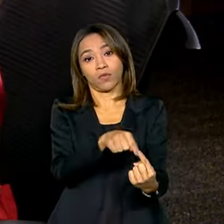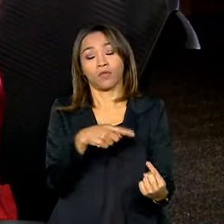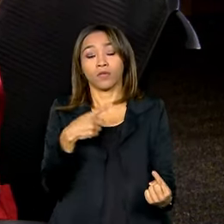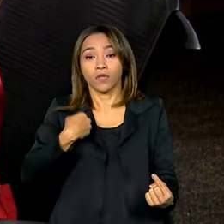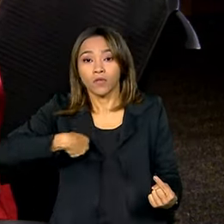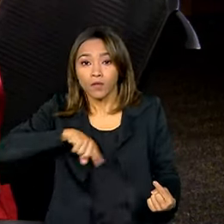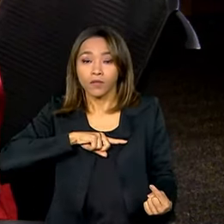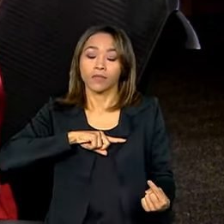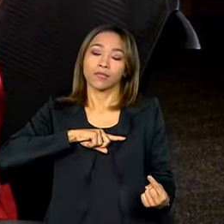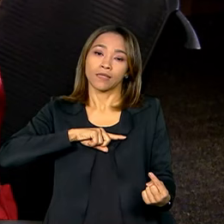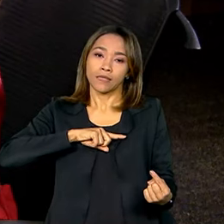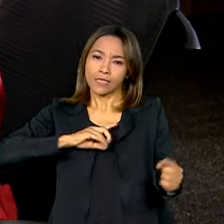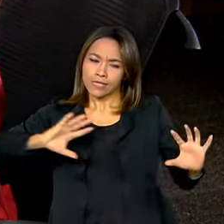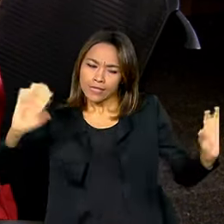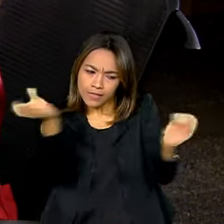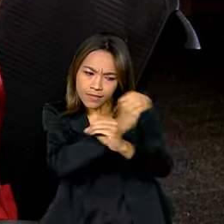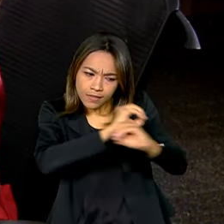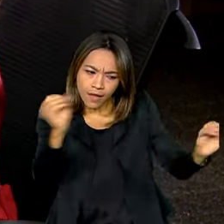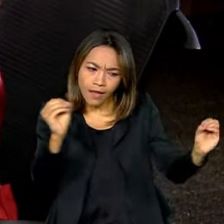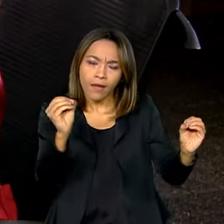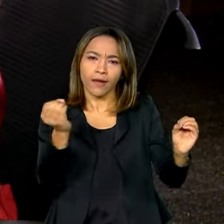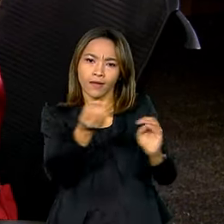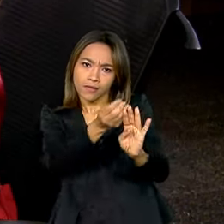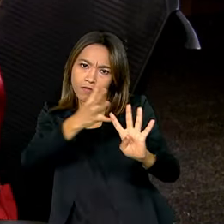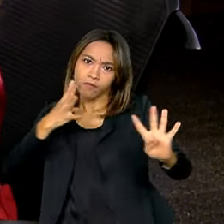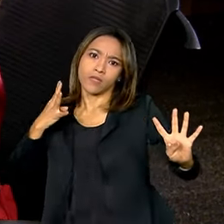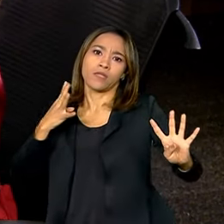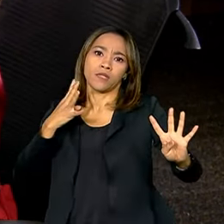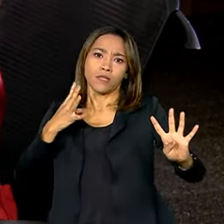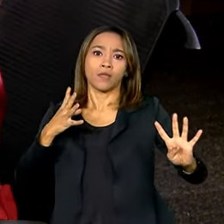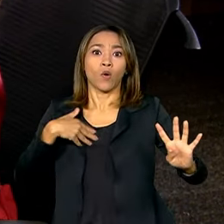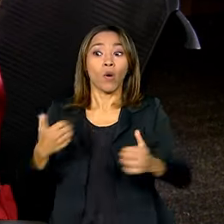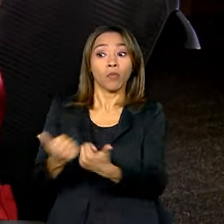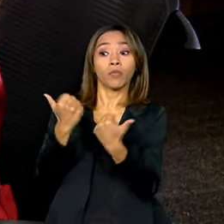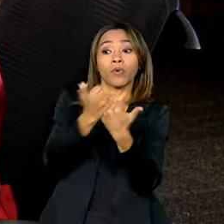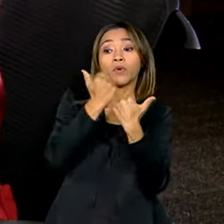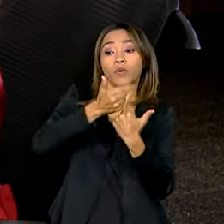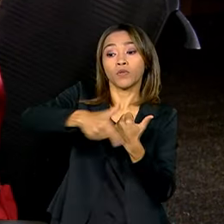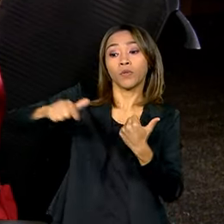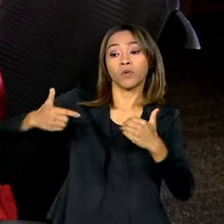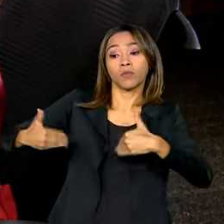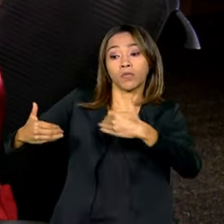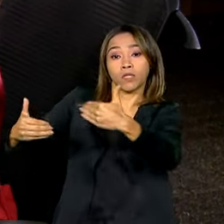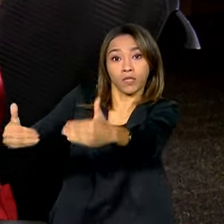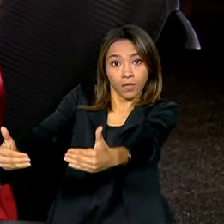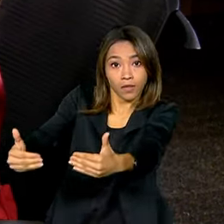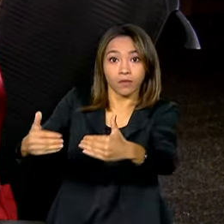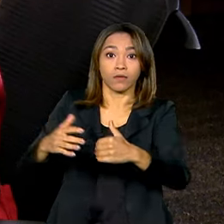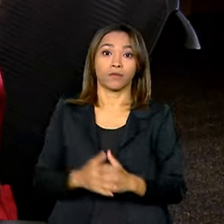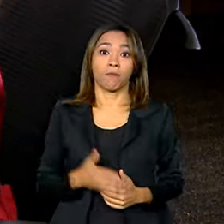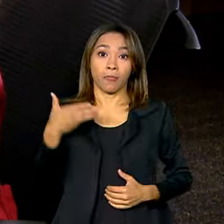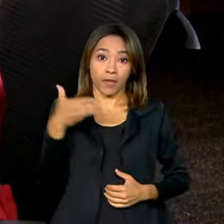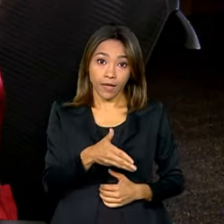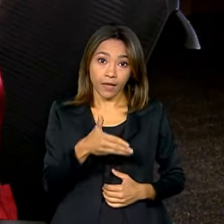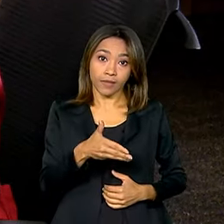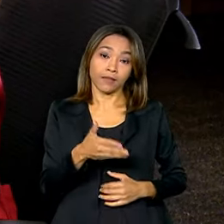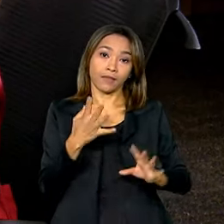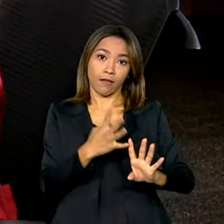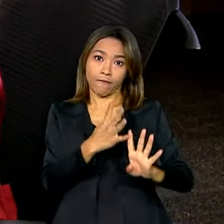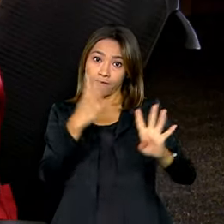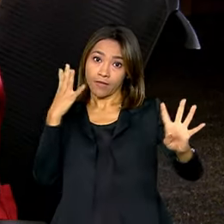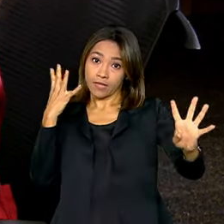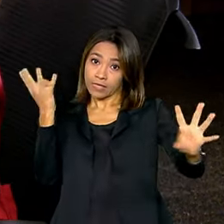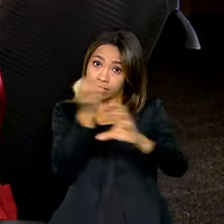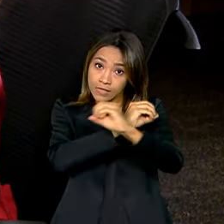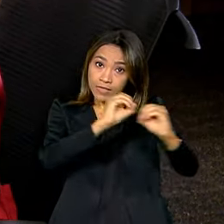nós estamos zerando essa fila de demandas com o apoio de outros ministérios, a partir de ter essa fila